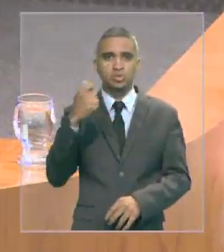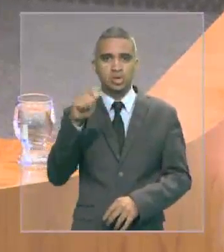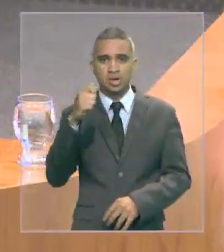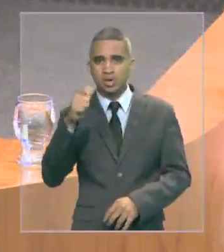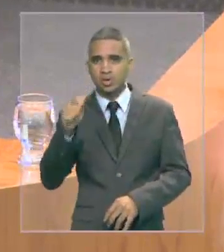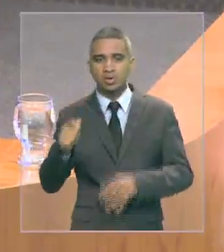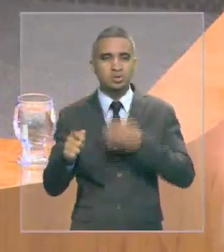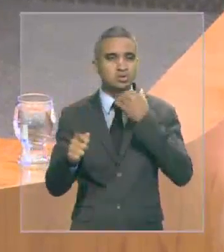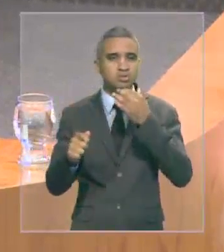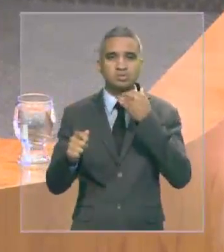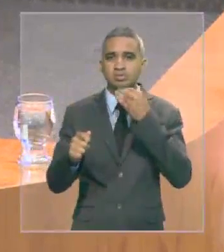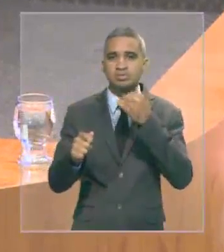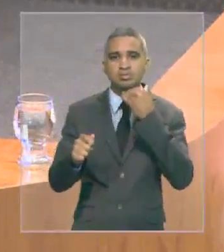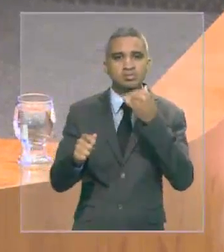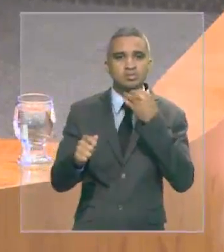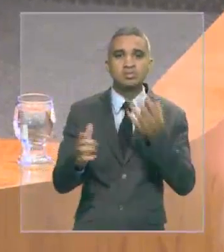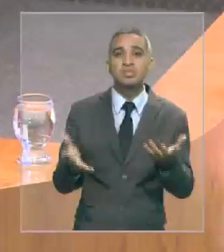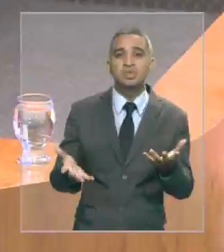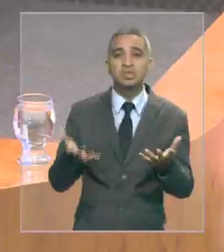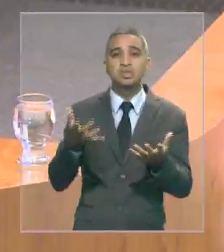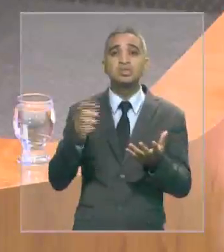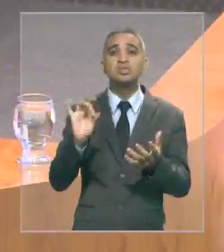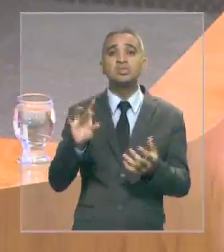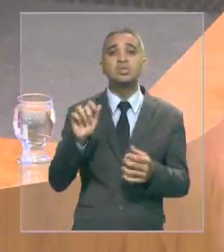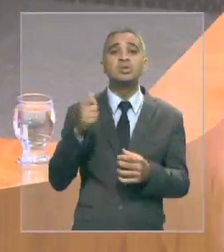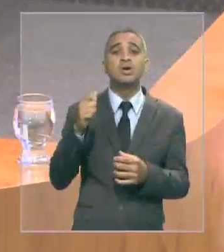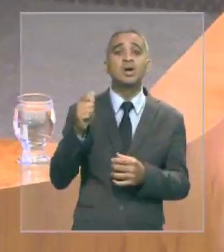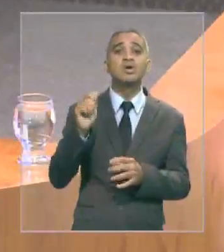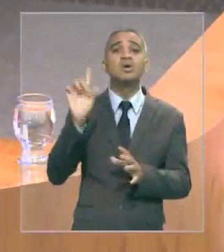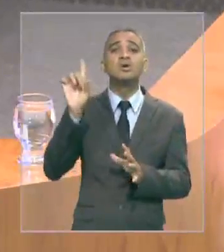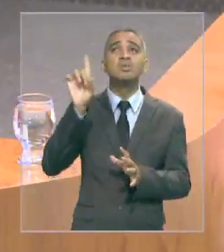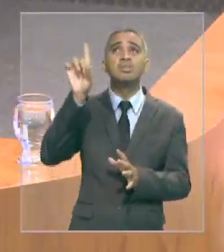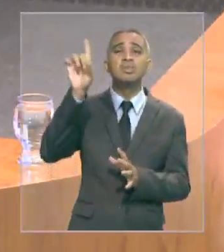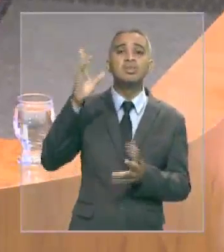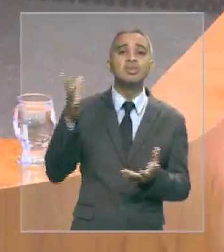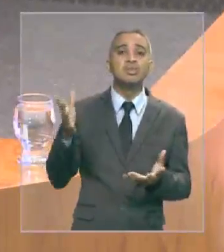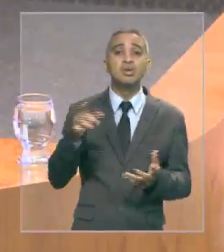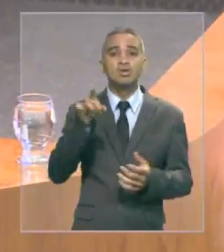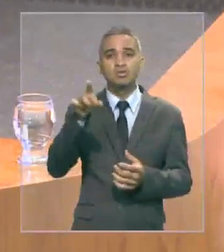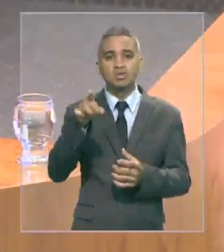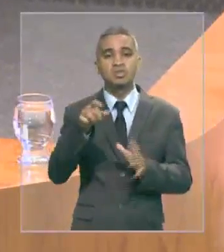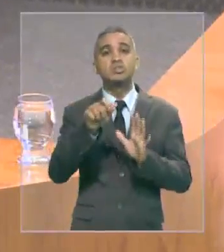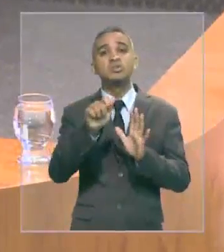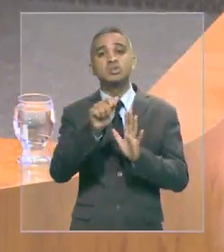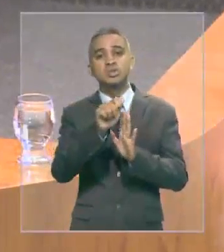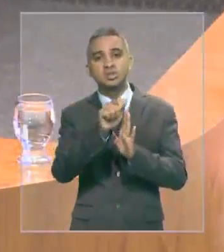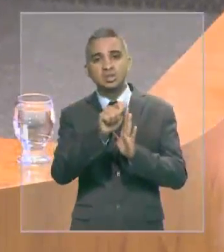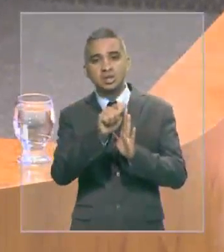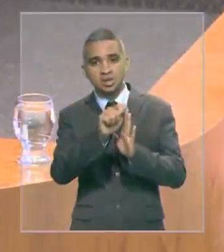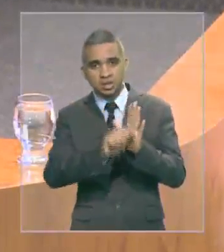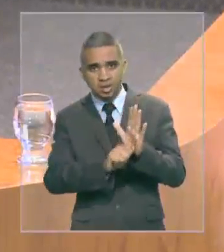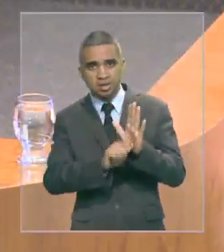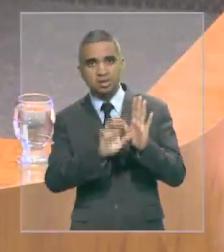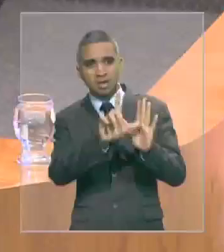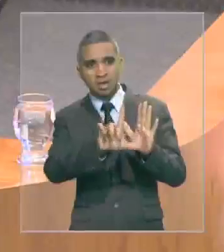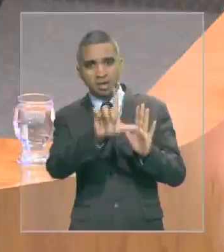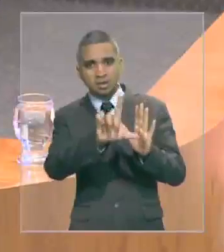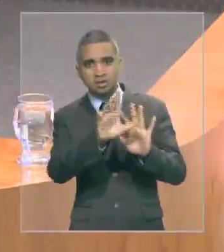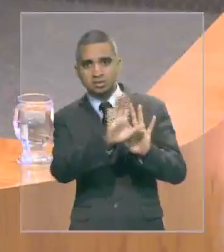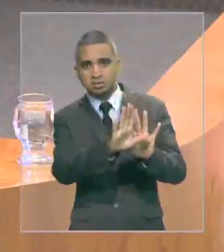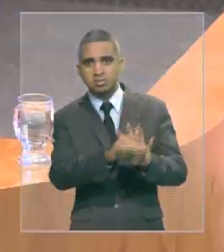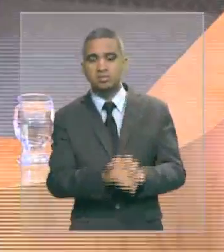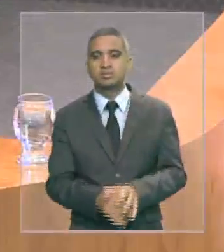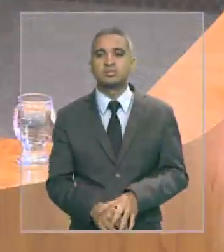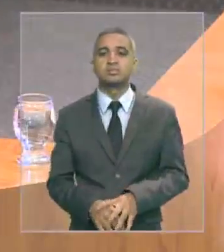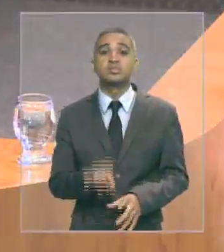Talvez agosto de Deus não veio. Vossa Excelência entrou de licença, não veio. Sai agora. Sai agora porque